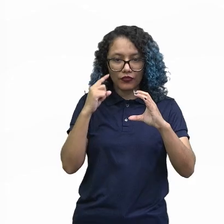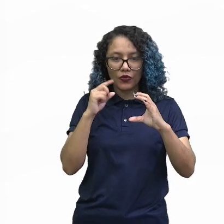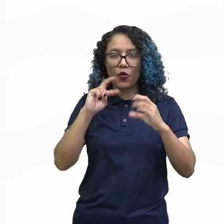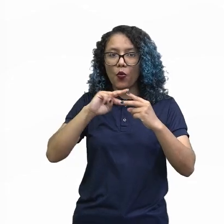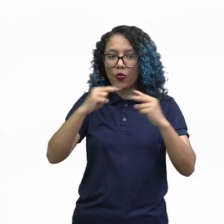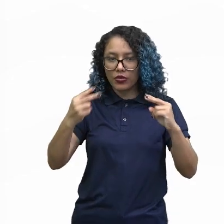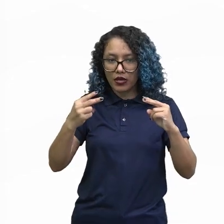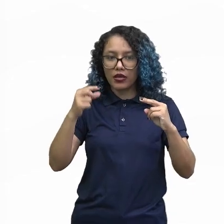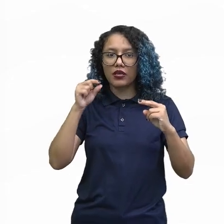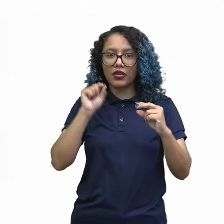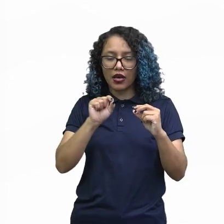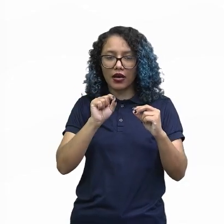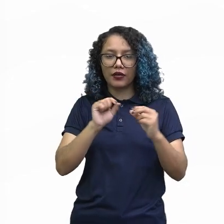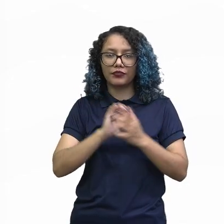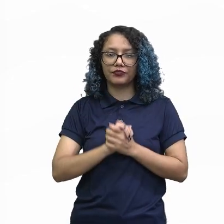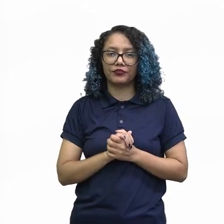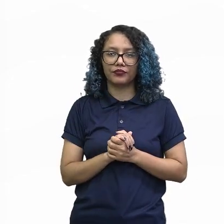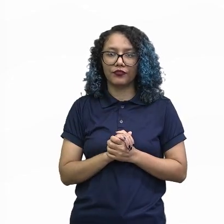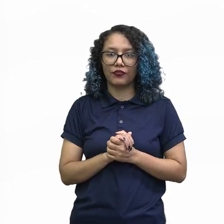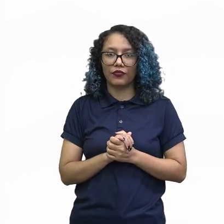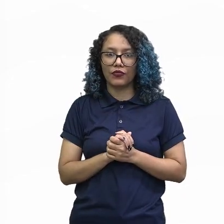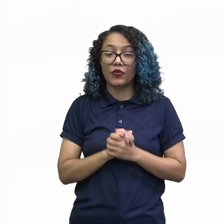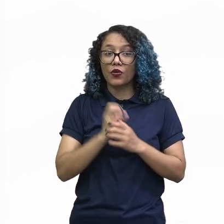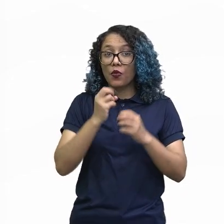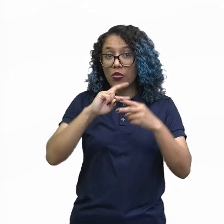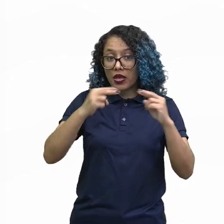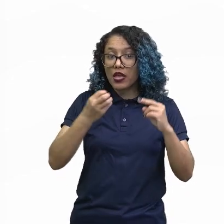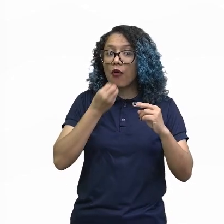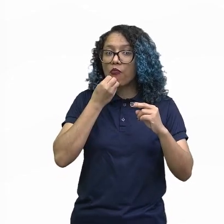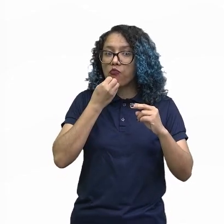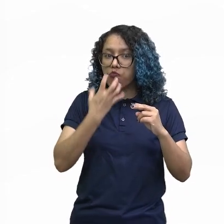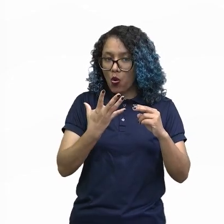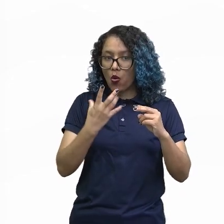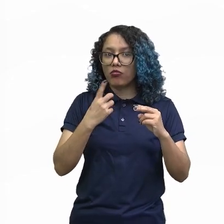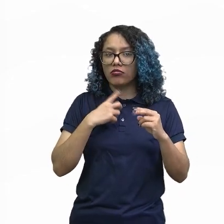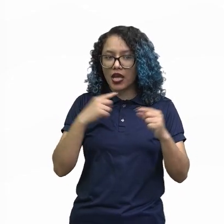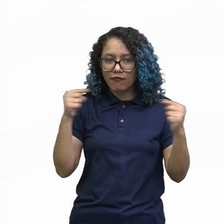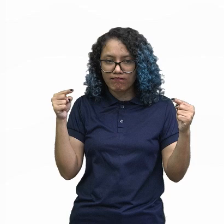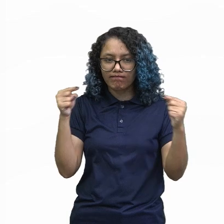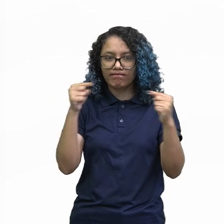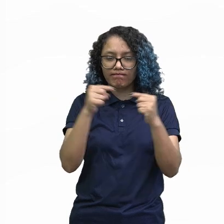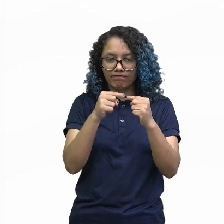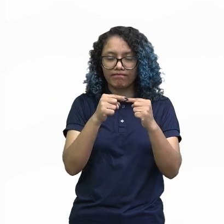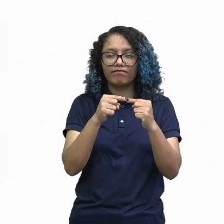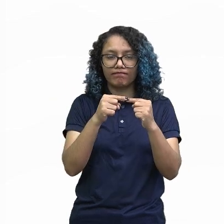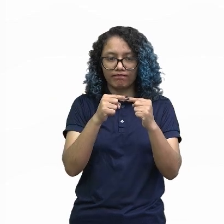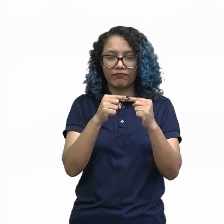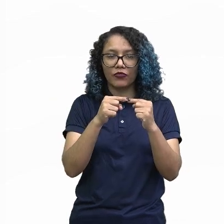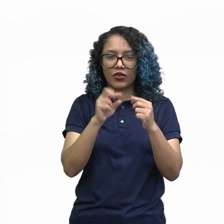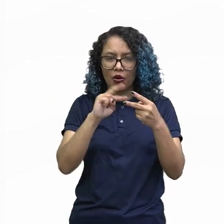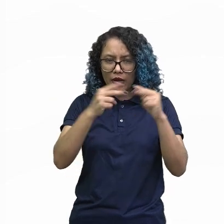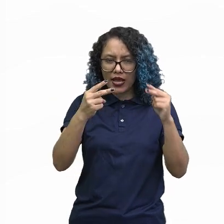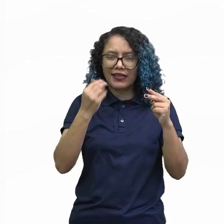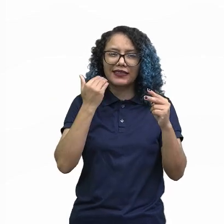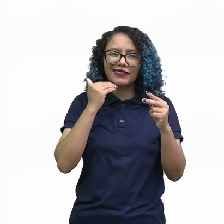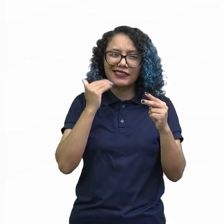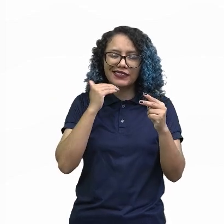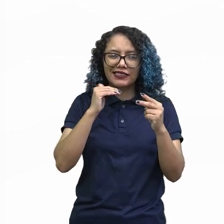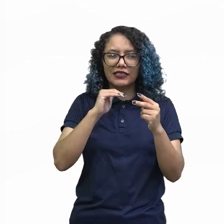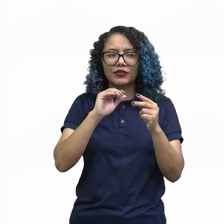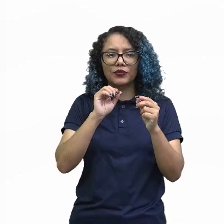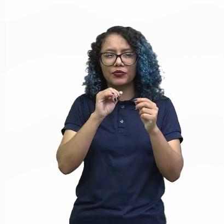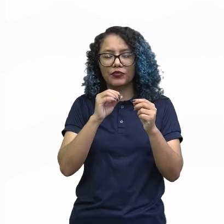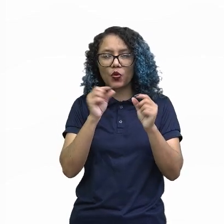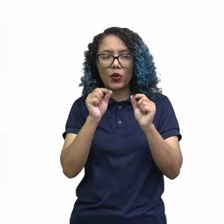DNA contendo uma versão funcional do gene perdido, né? Então, aquele gene que não estava funcionando corretamente,